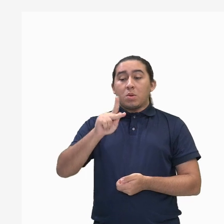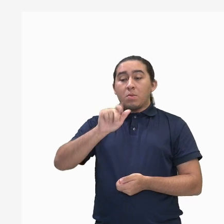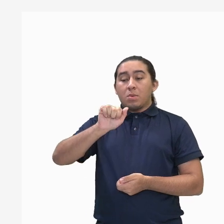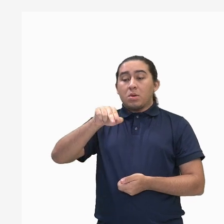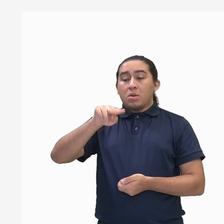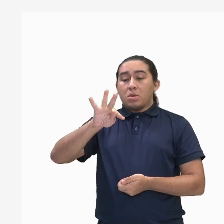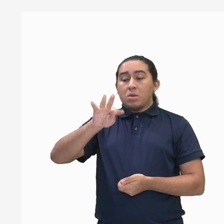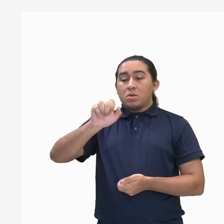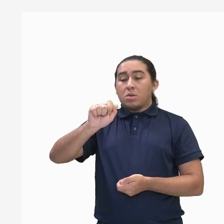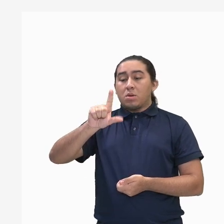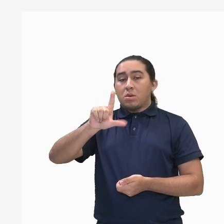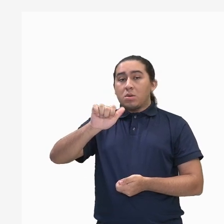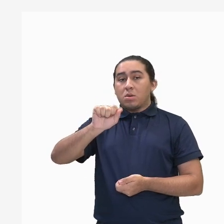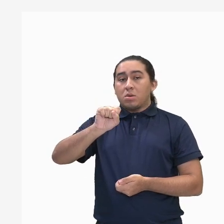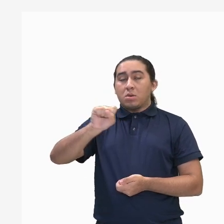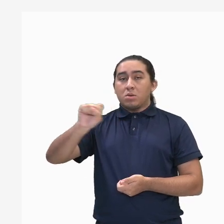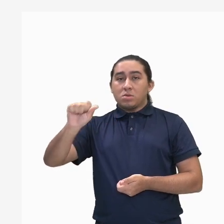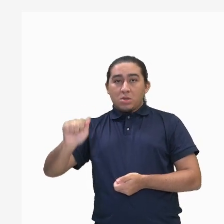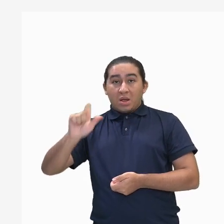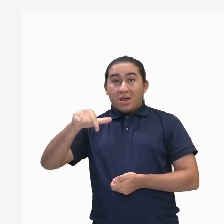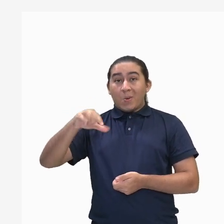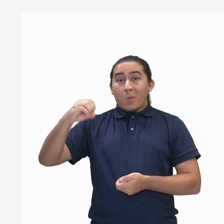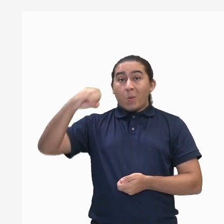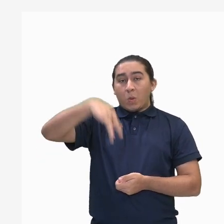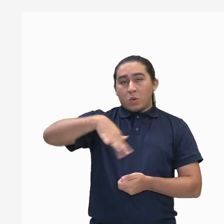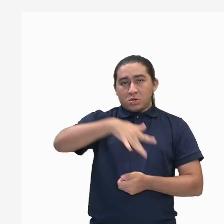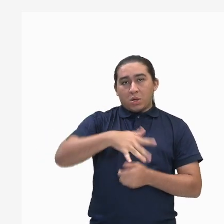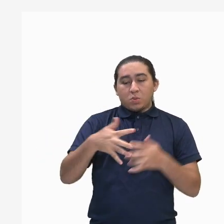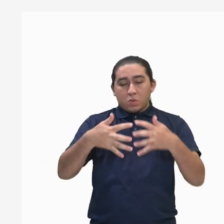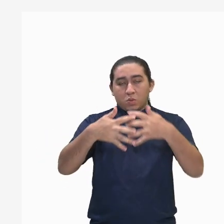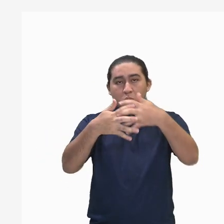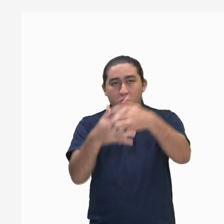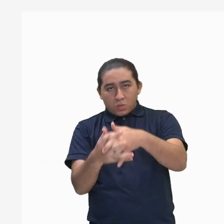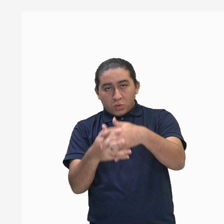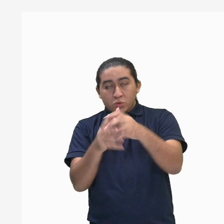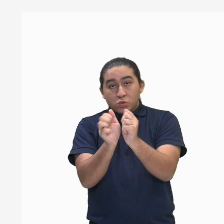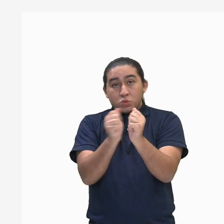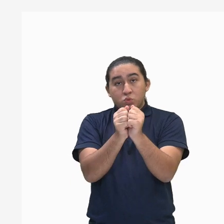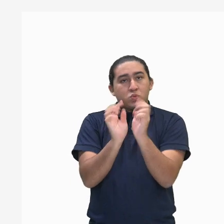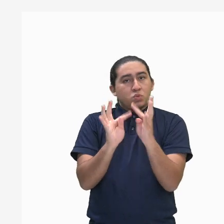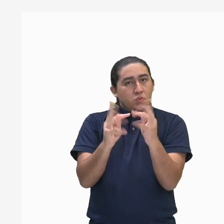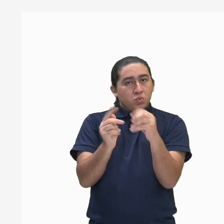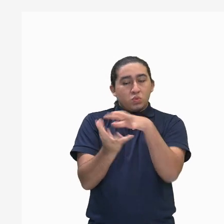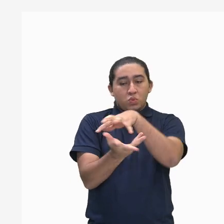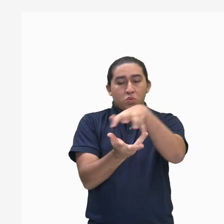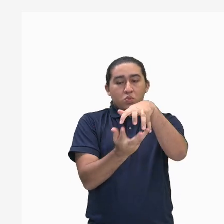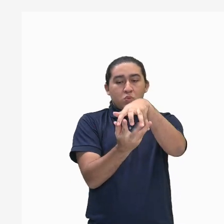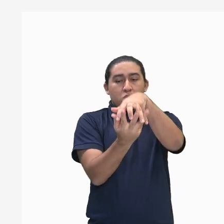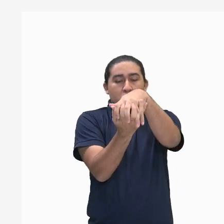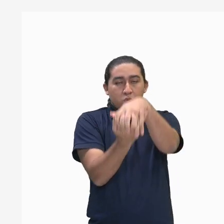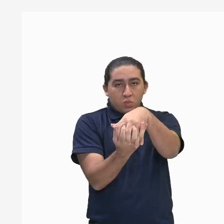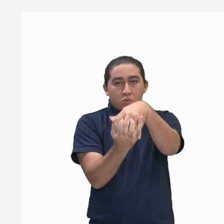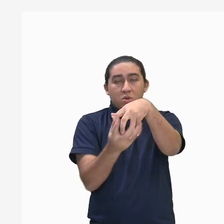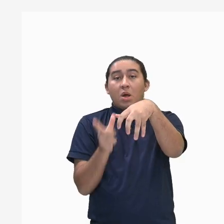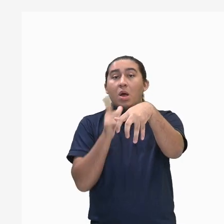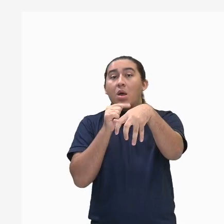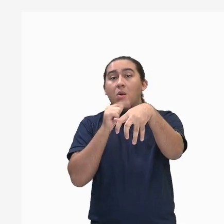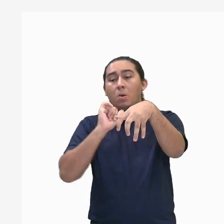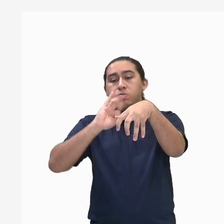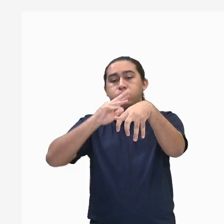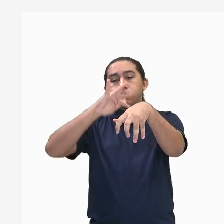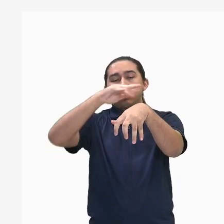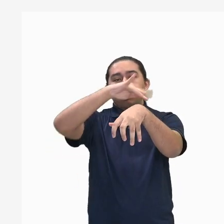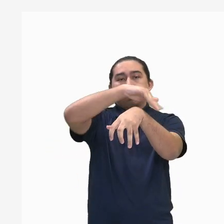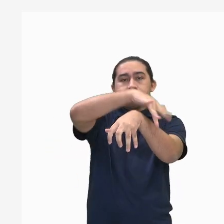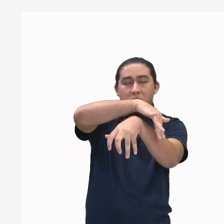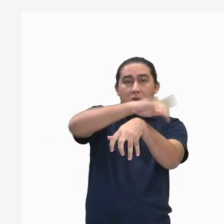oceano que circulava a Pangeia. Né? Então, imagina que todos os continentes estão juntos, Pangeia. Pantalassa é a união dos oceanos.